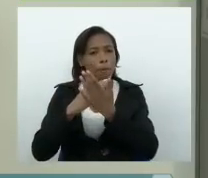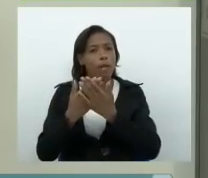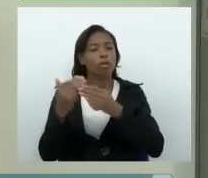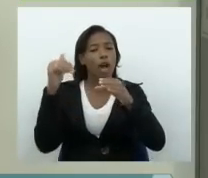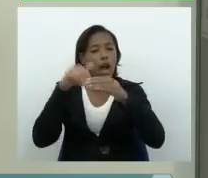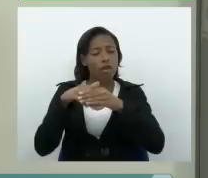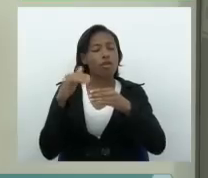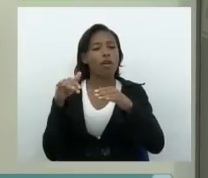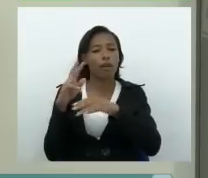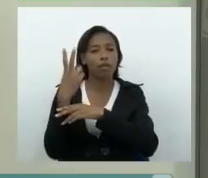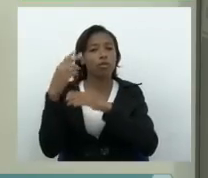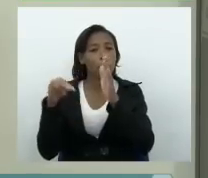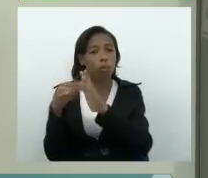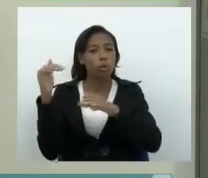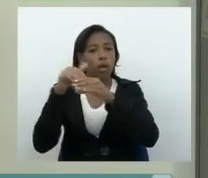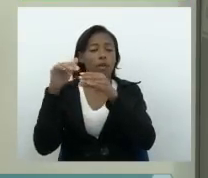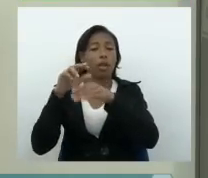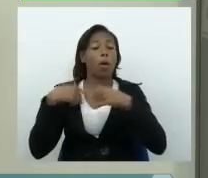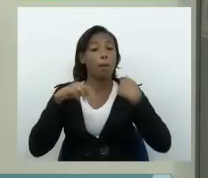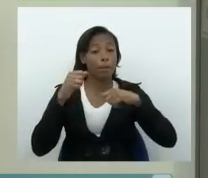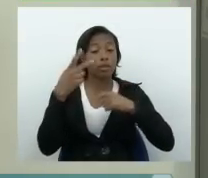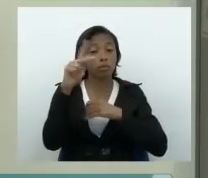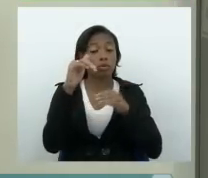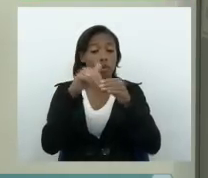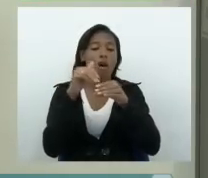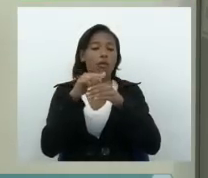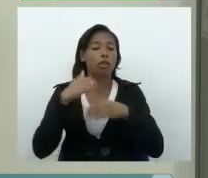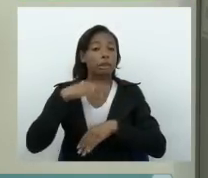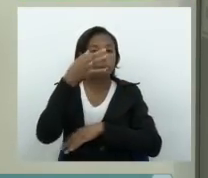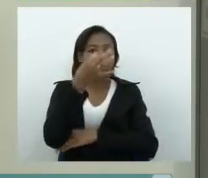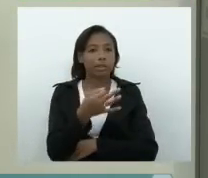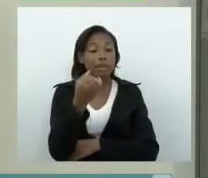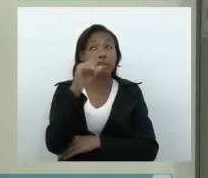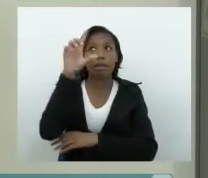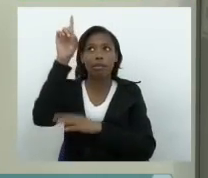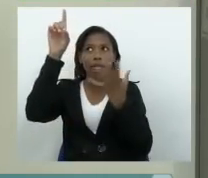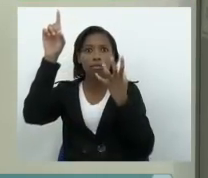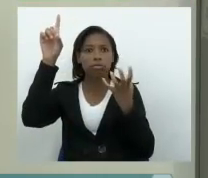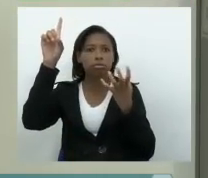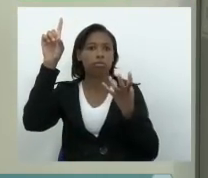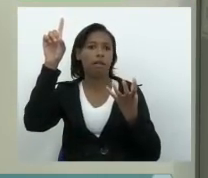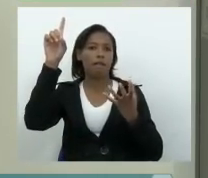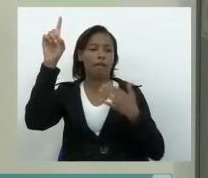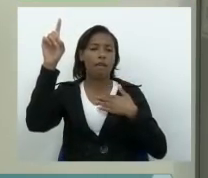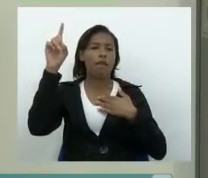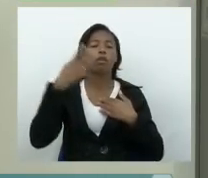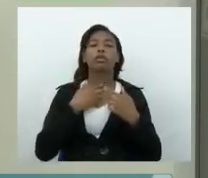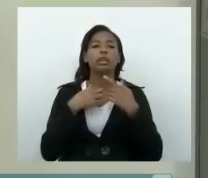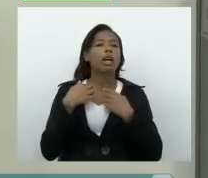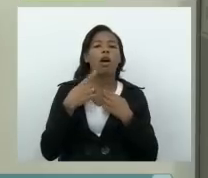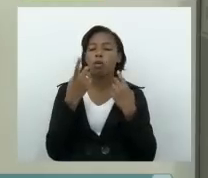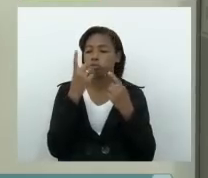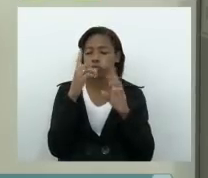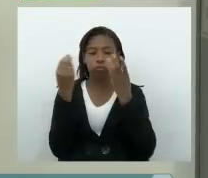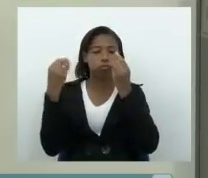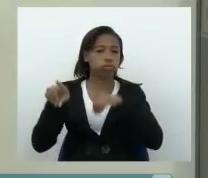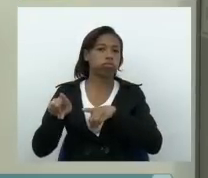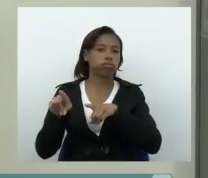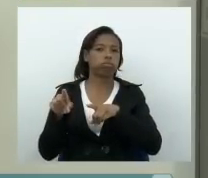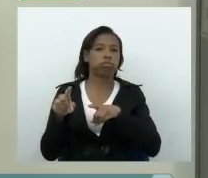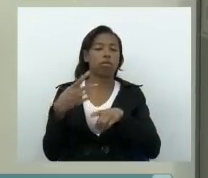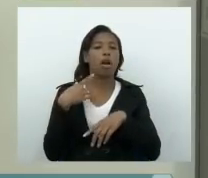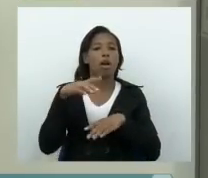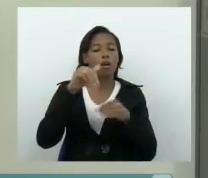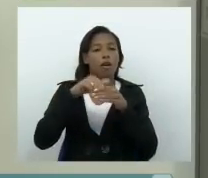turno. Preciso do seu voto. Tenho certeza, se Deus permitir que eu seja prefeito, não vou decepcionar. Dia 2 de